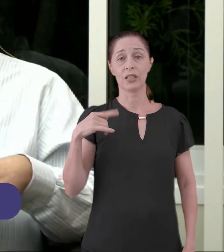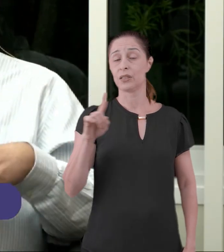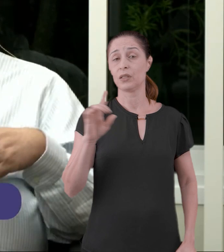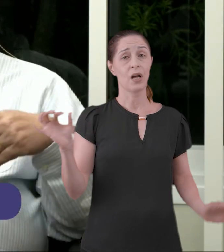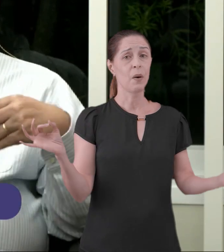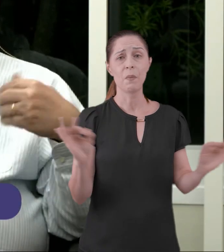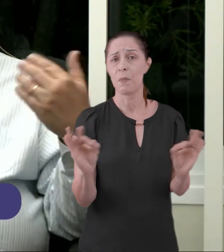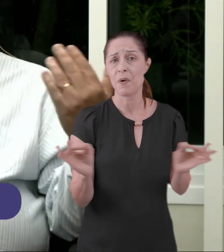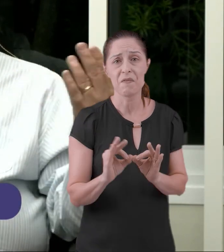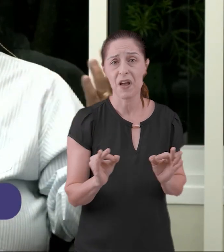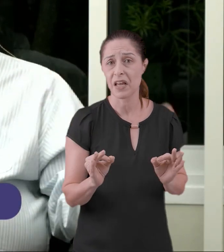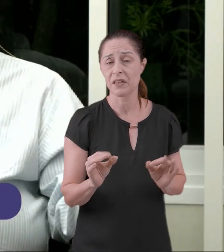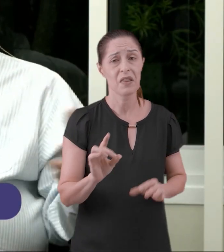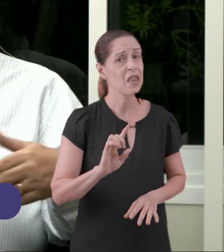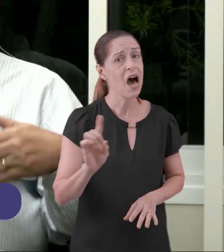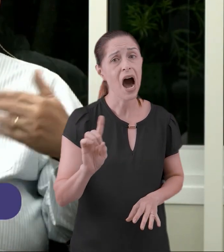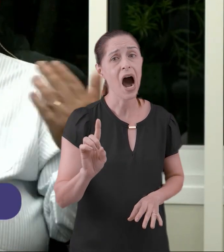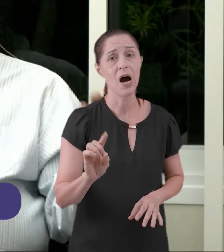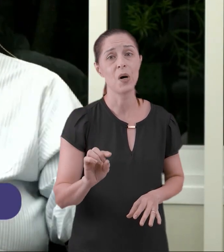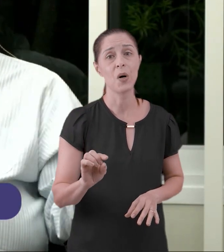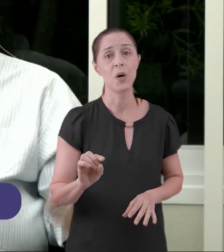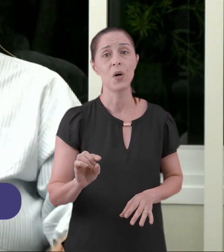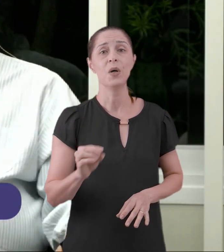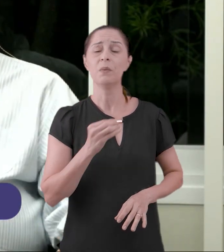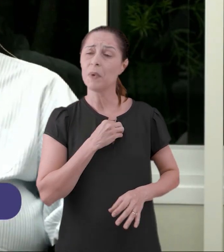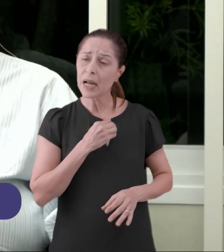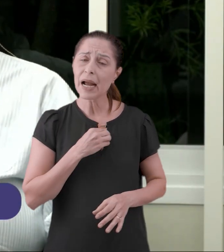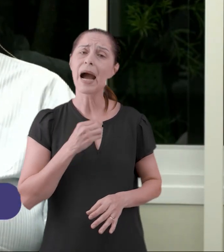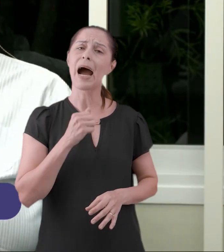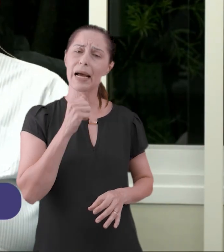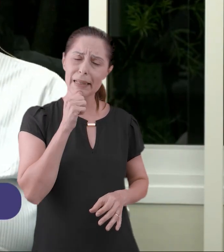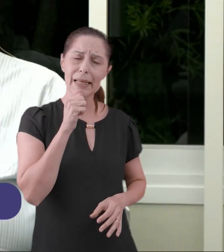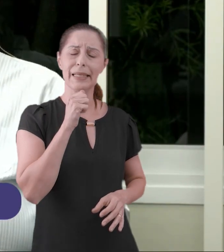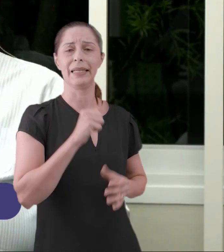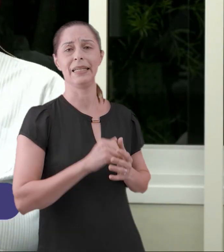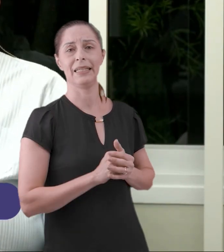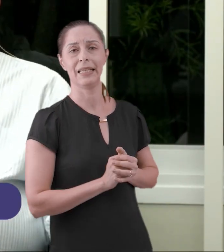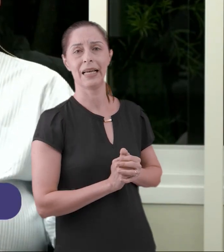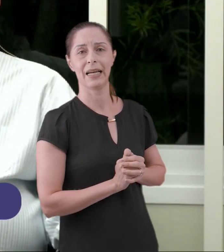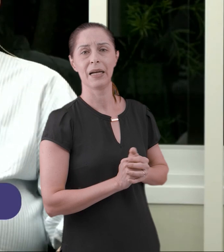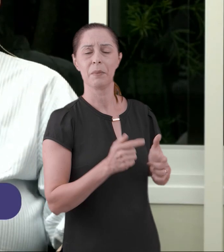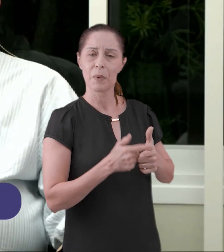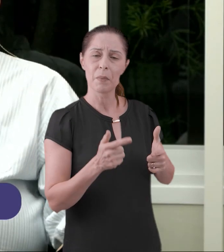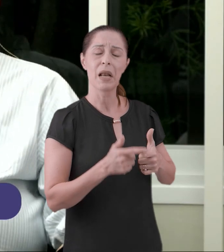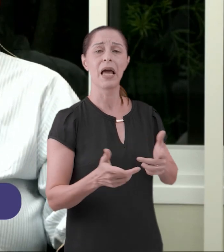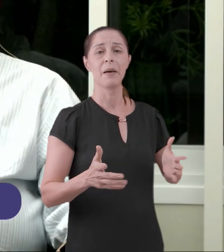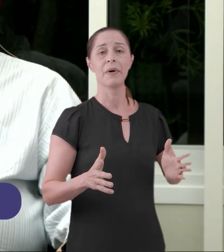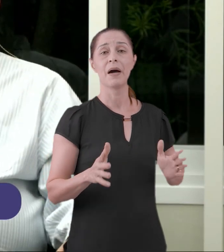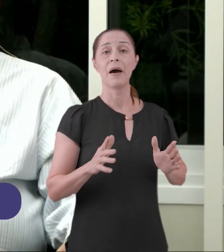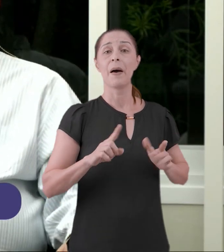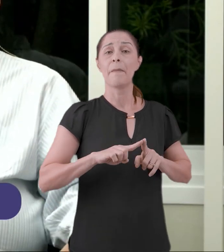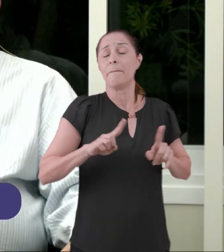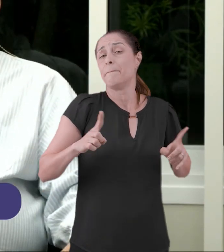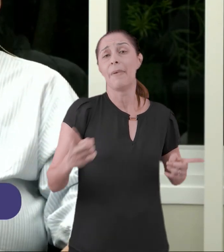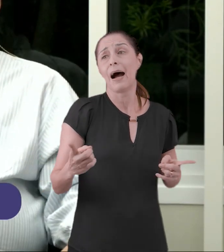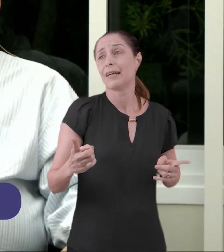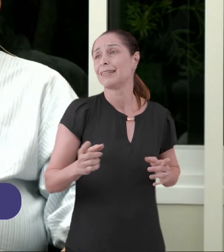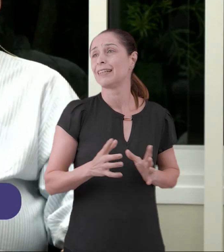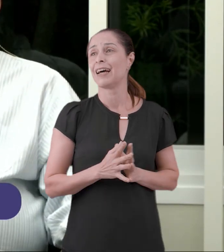erra, nós temos fases, nós passamos por crises, mas eu creio que